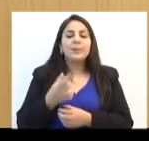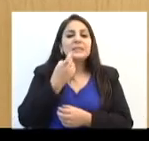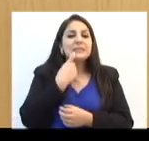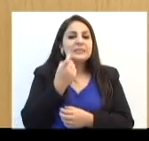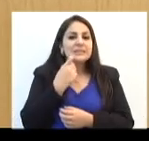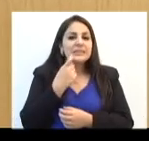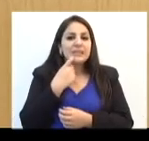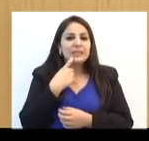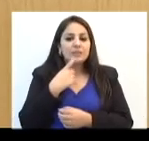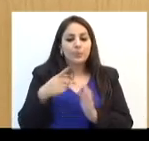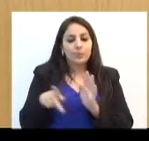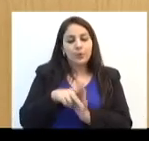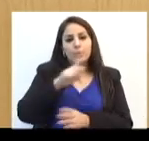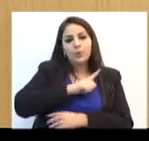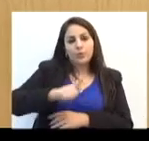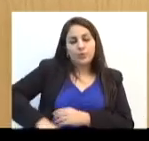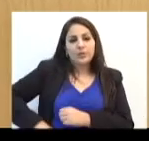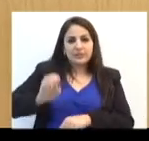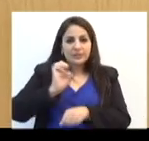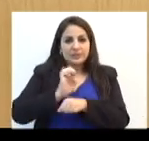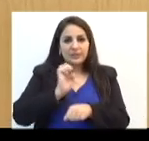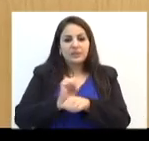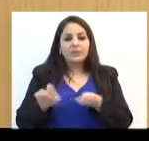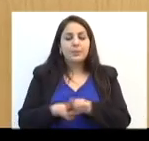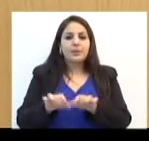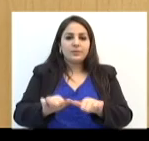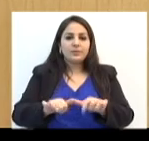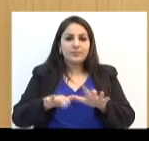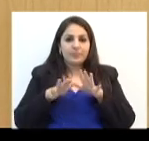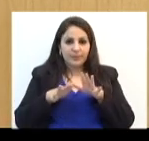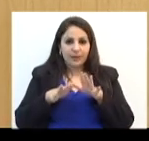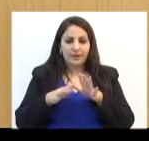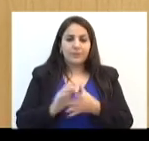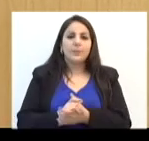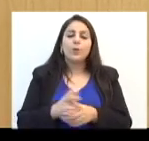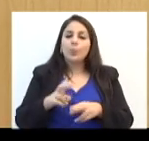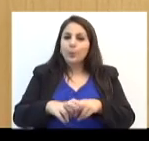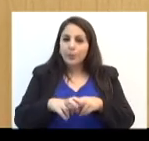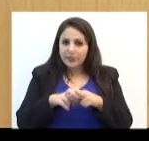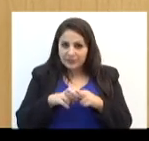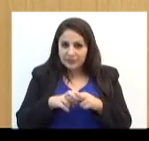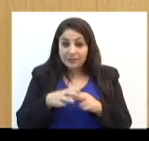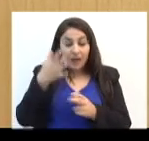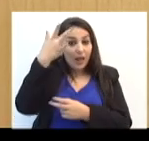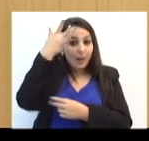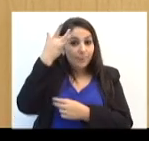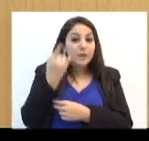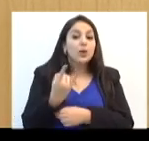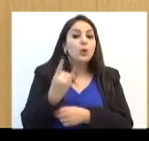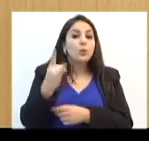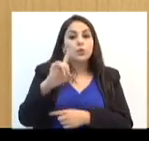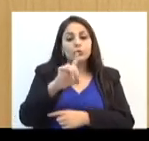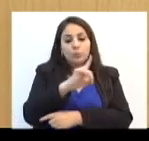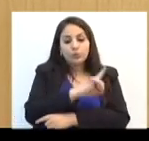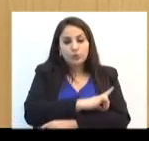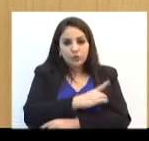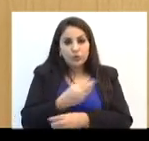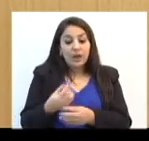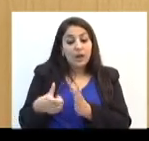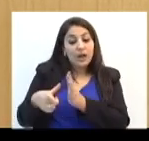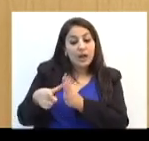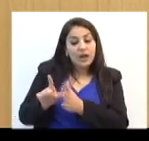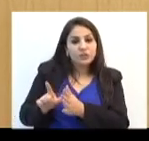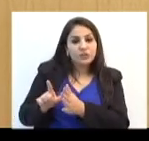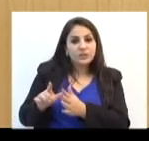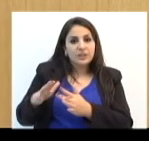adotada pelo governo do estado e pela Assembleia Legislativa. Portanto, amanhã é o último dia antes